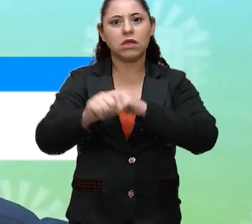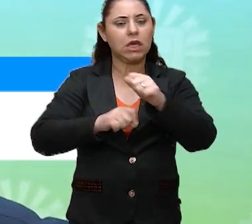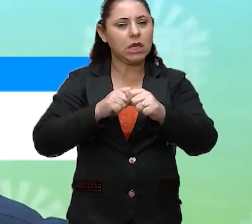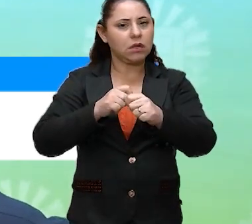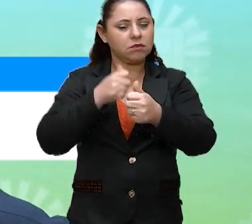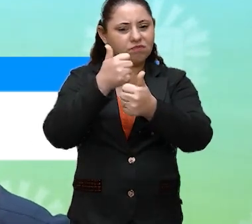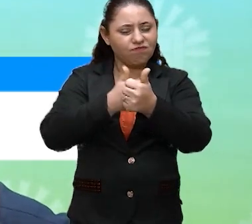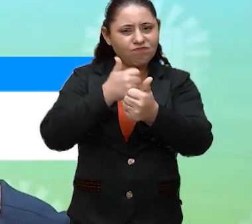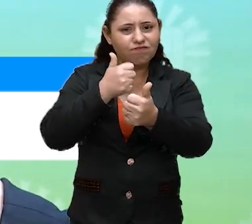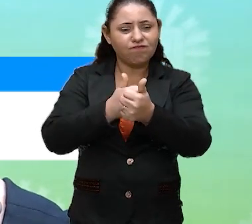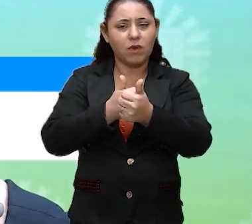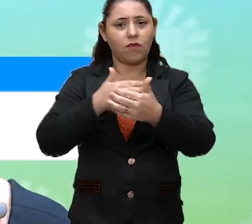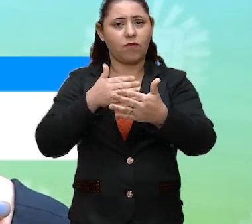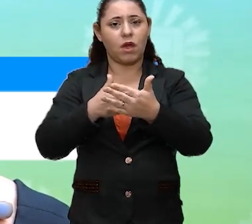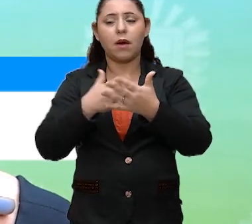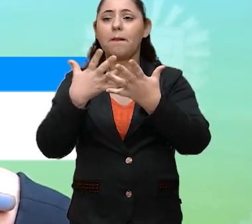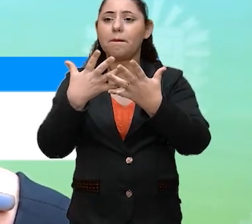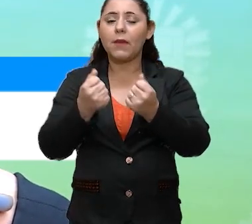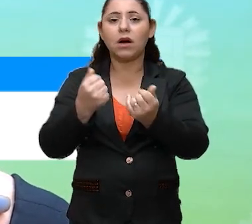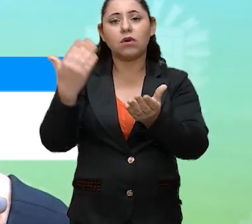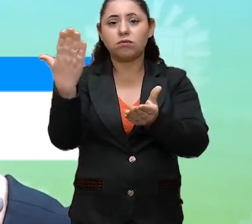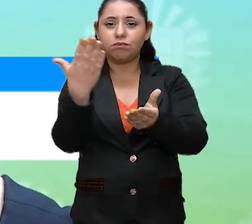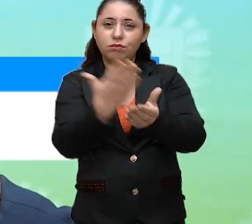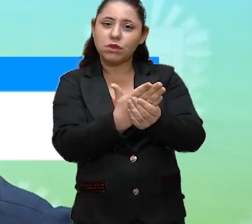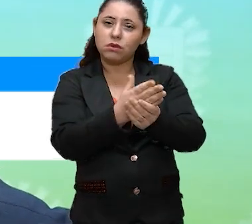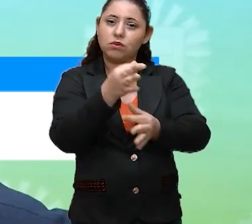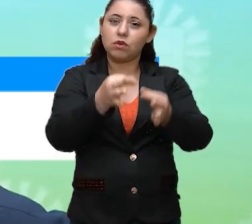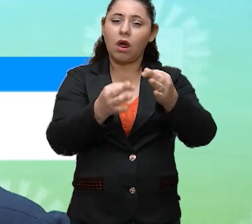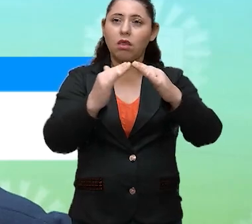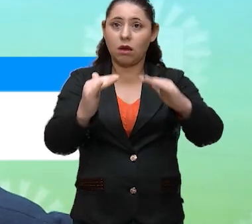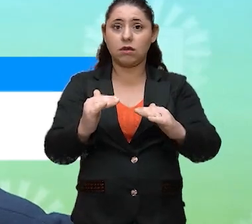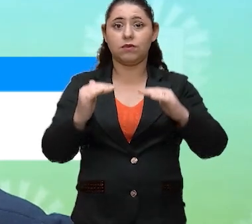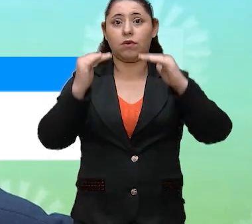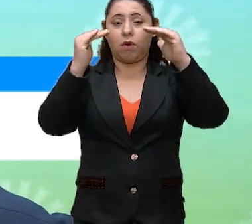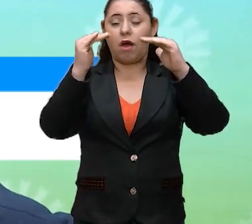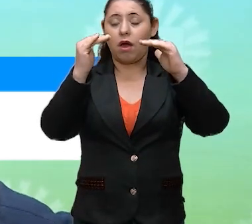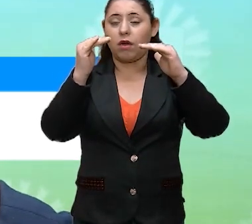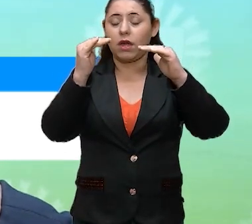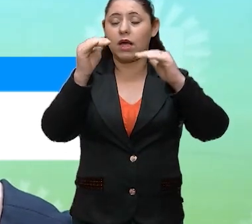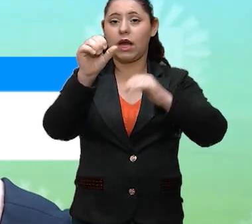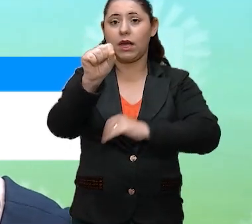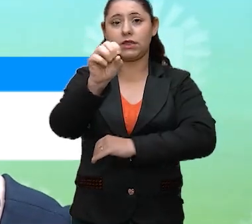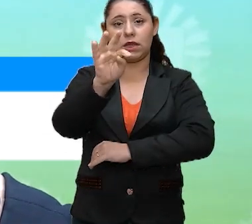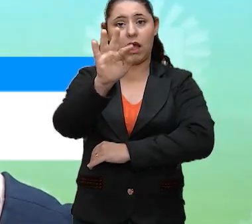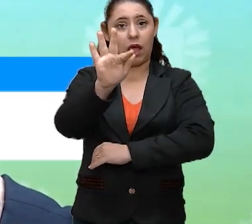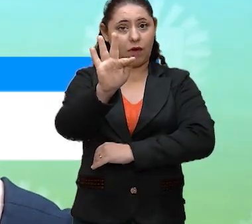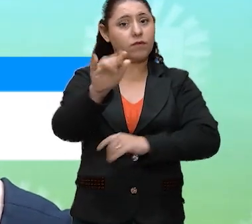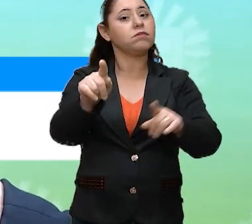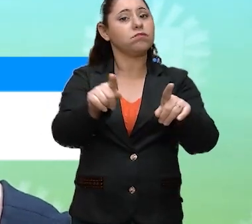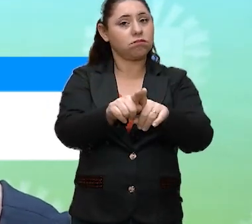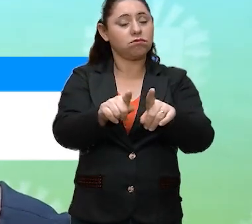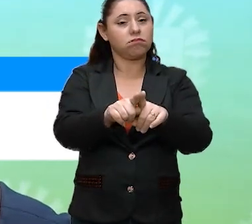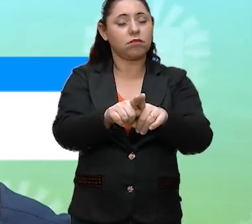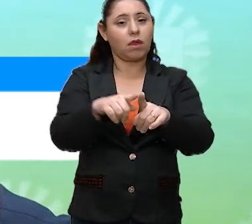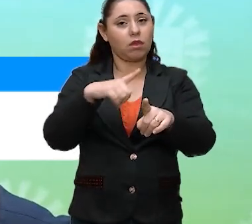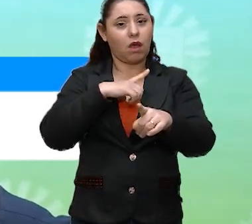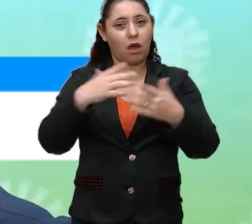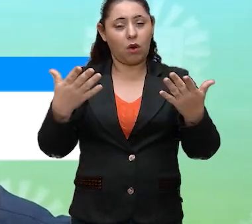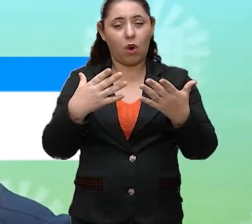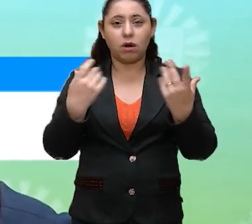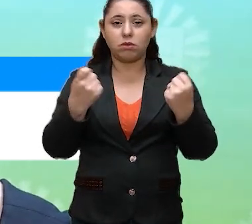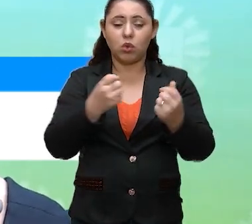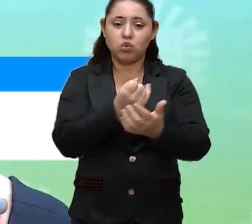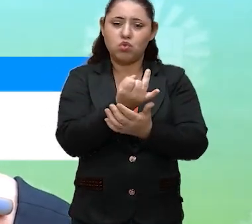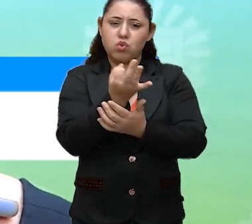gabaritados que enfrentam as nossas ações até o Supremo Tribunal Federal. Nós estamos agora com